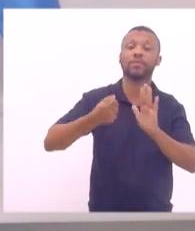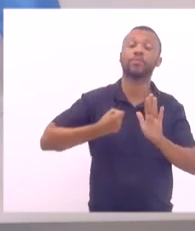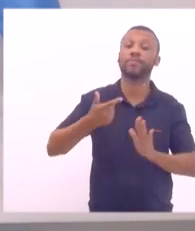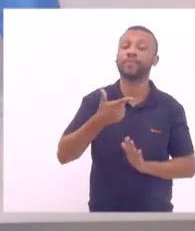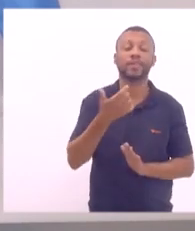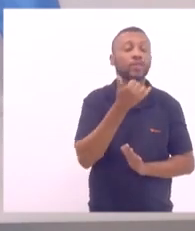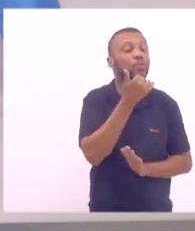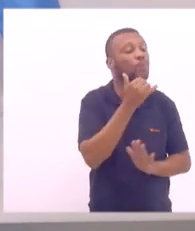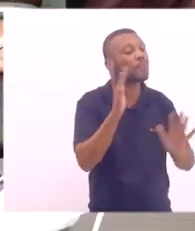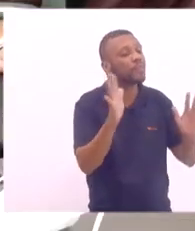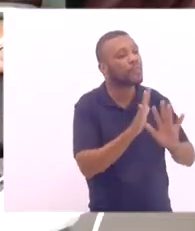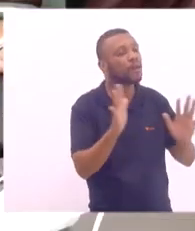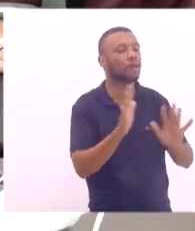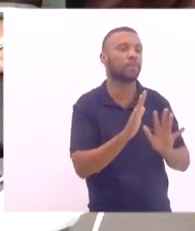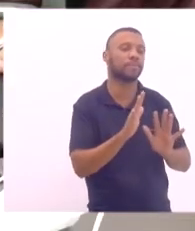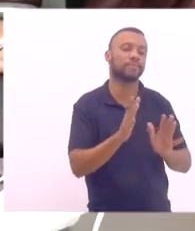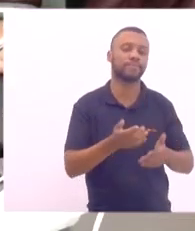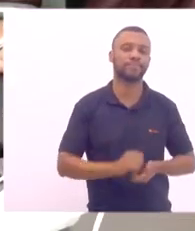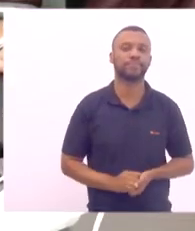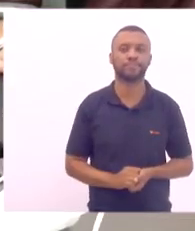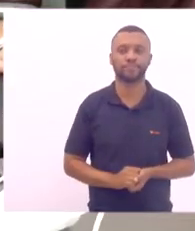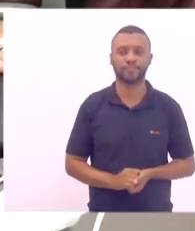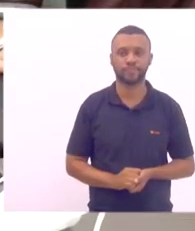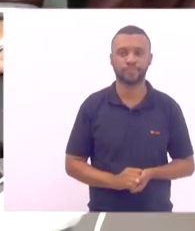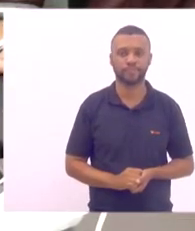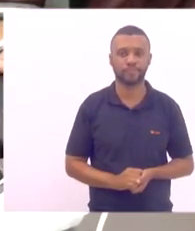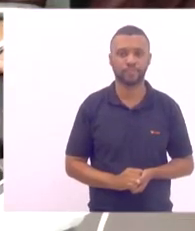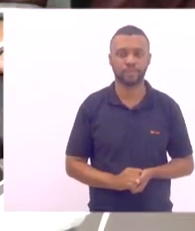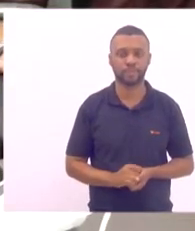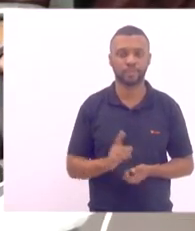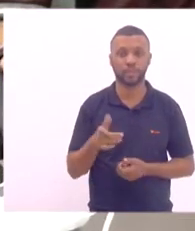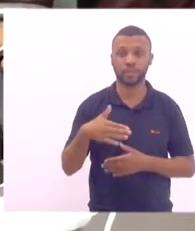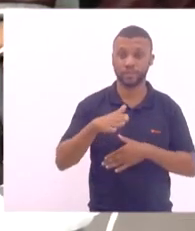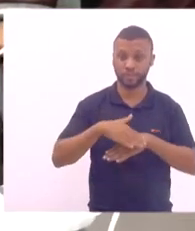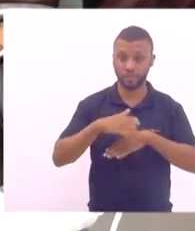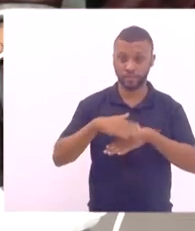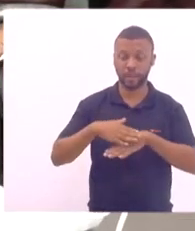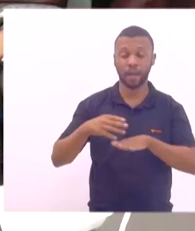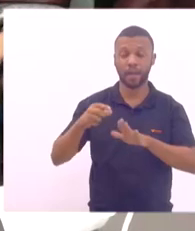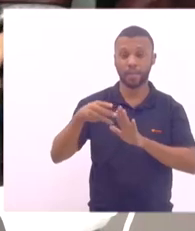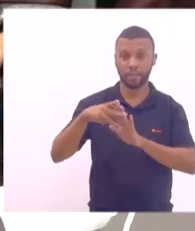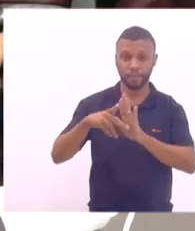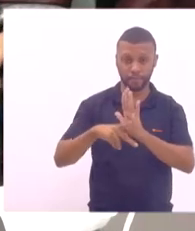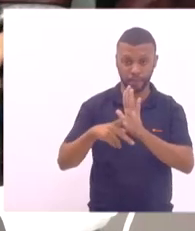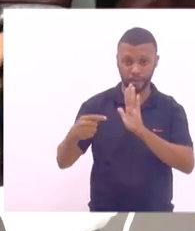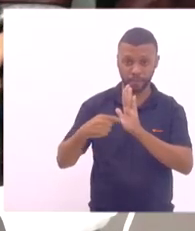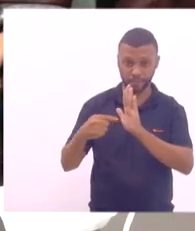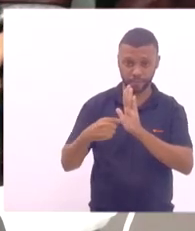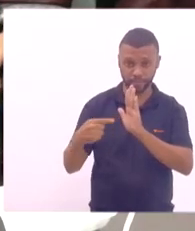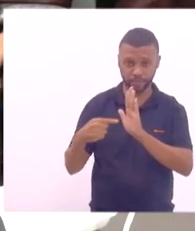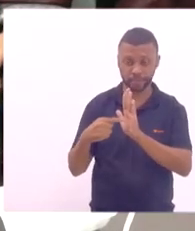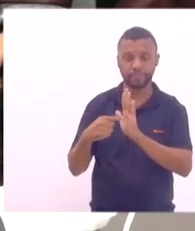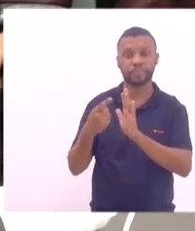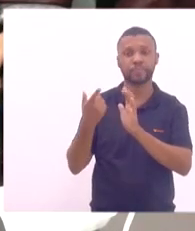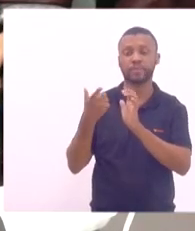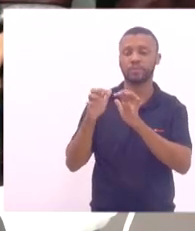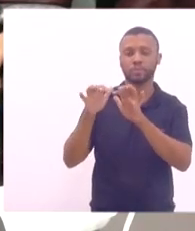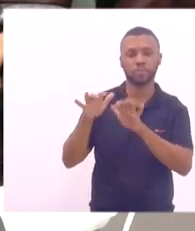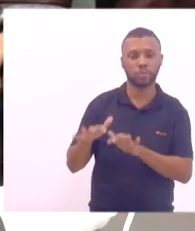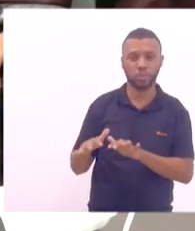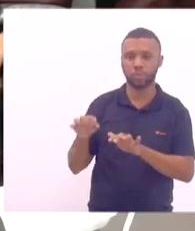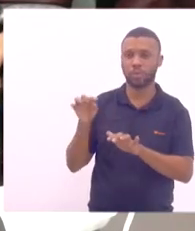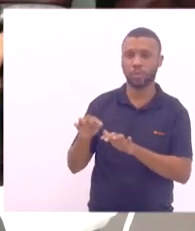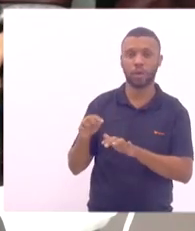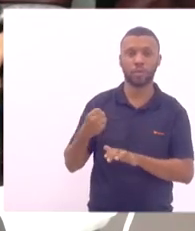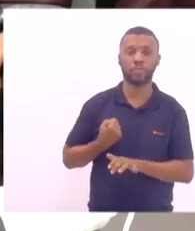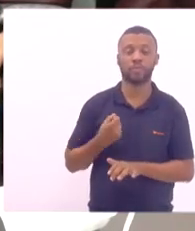presidente. 28. Olha só. Ele emitiu a medida provisória. A medida provisória é